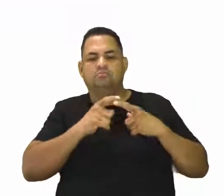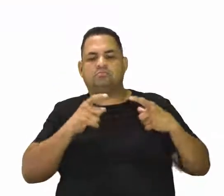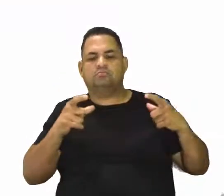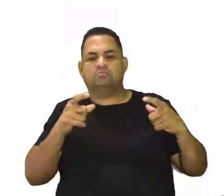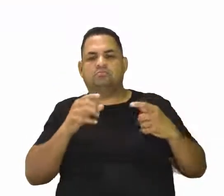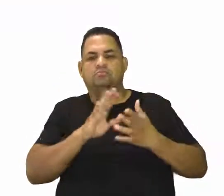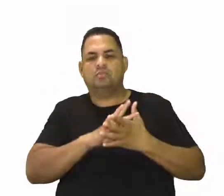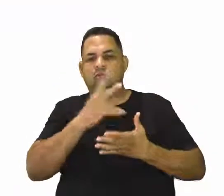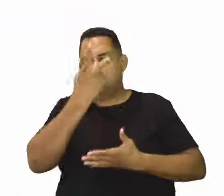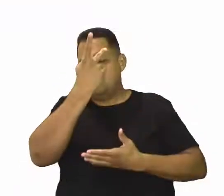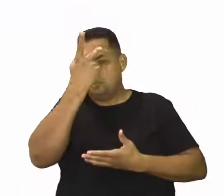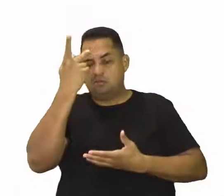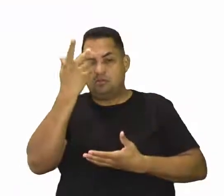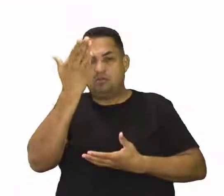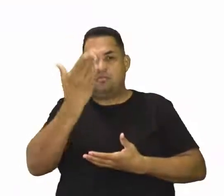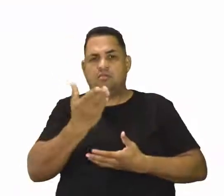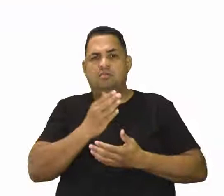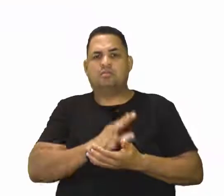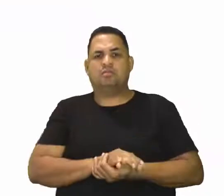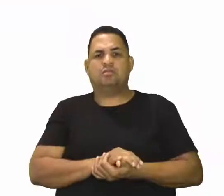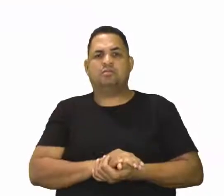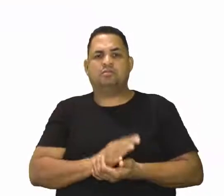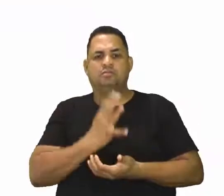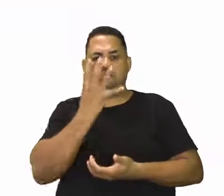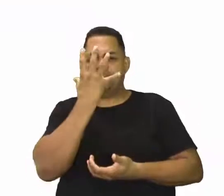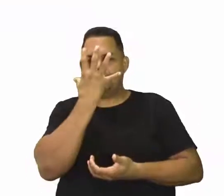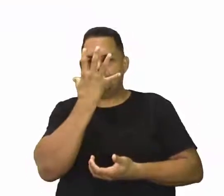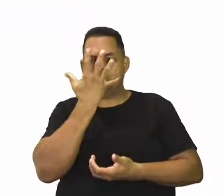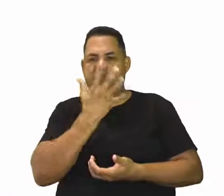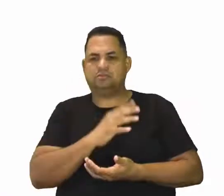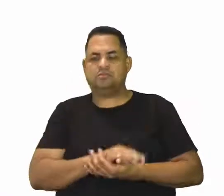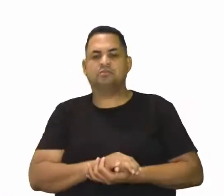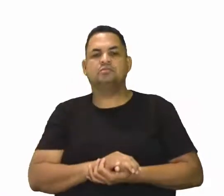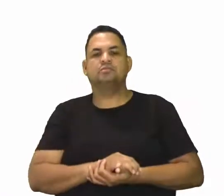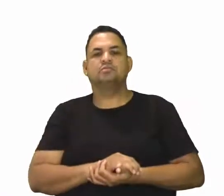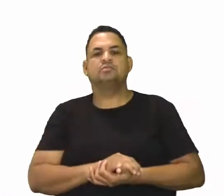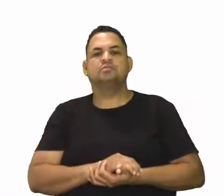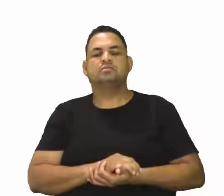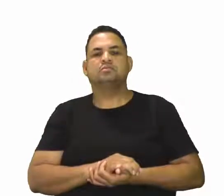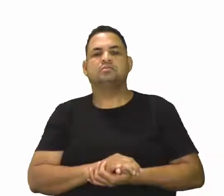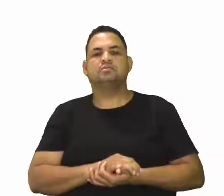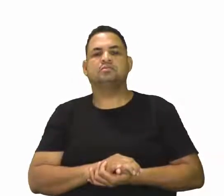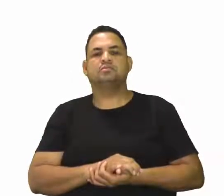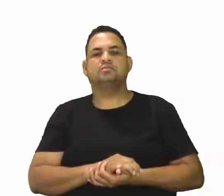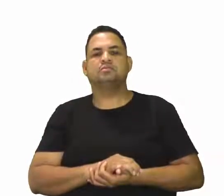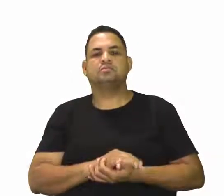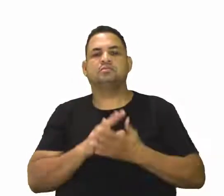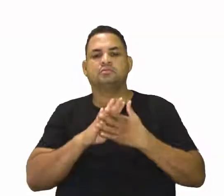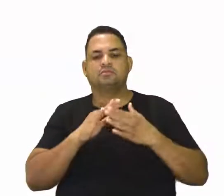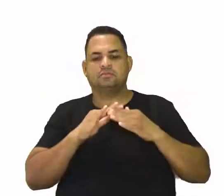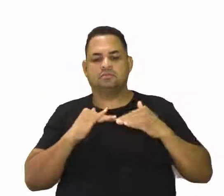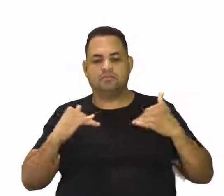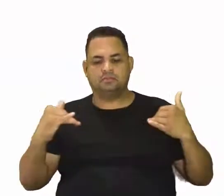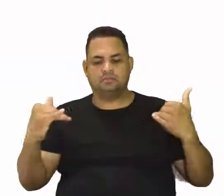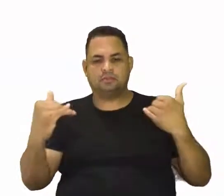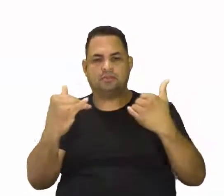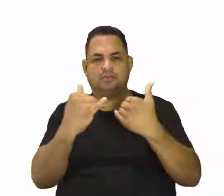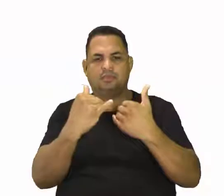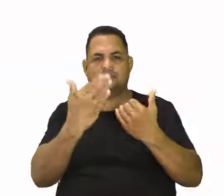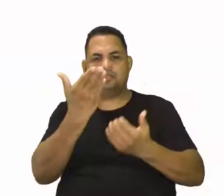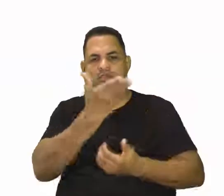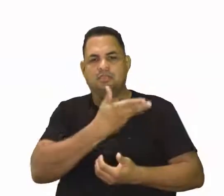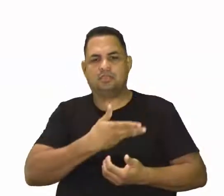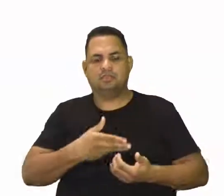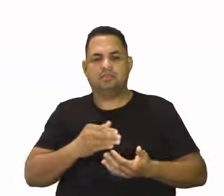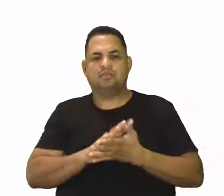são E aí Os Mascarados estão aqui na mesa Tábua Redonda de